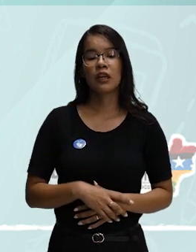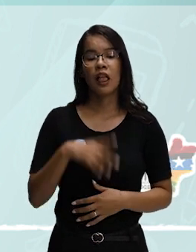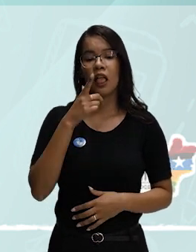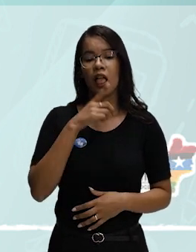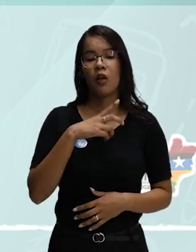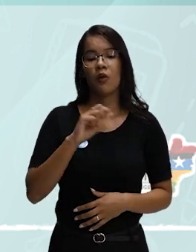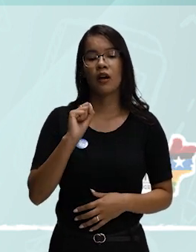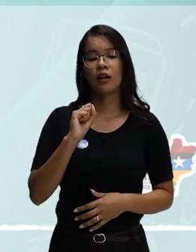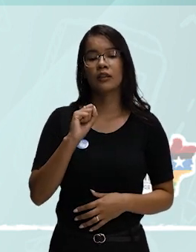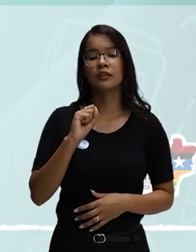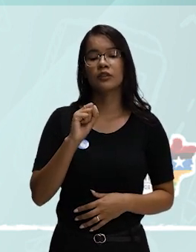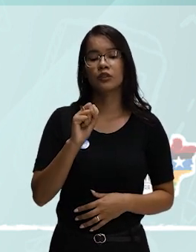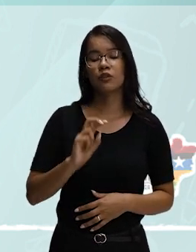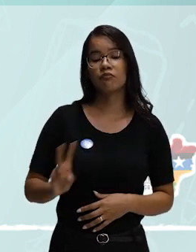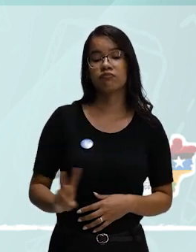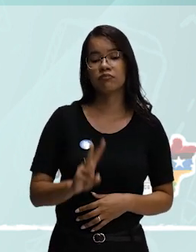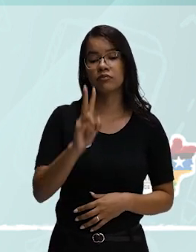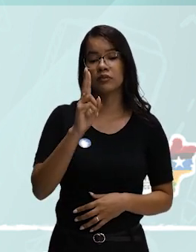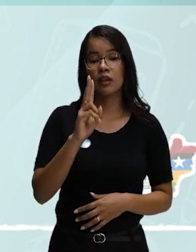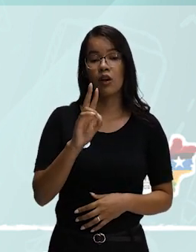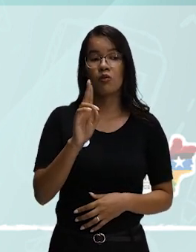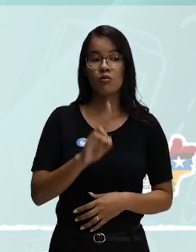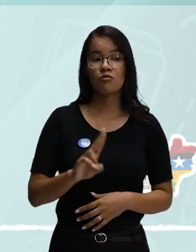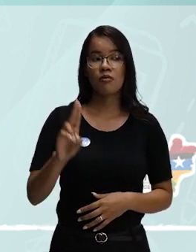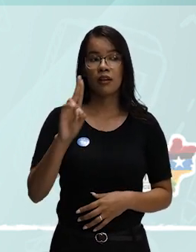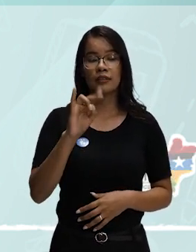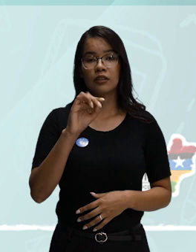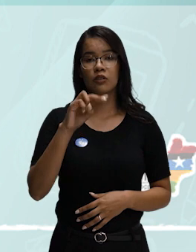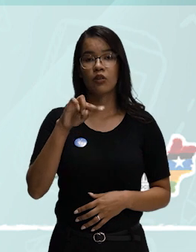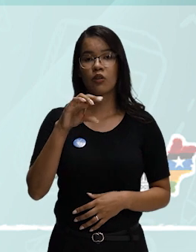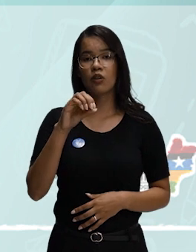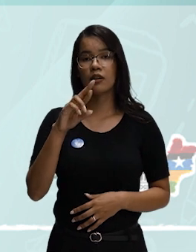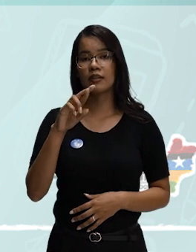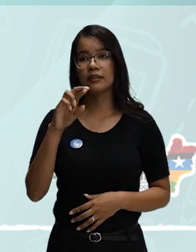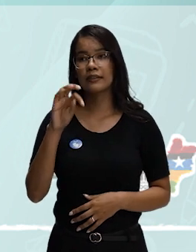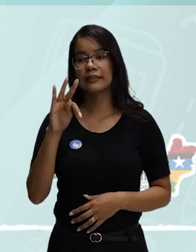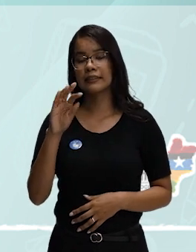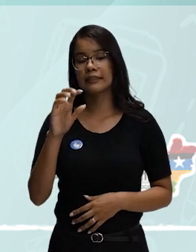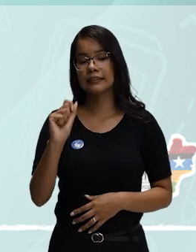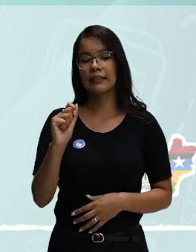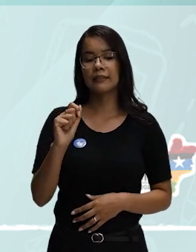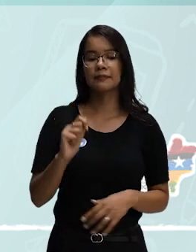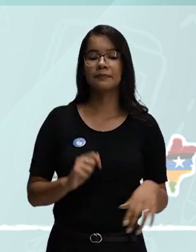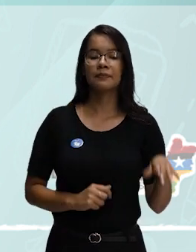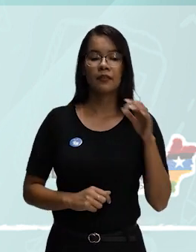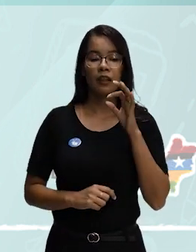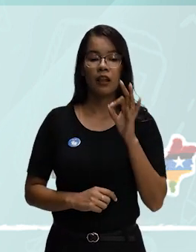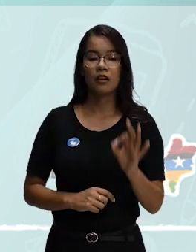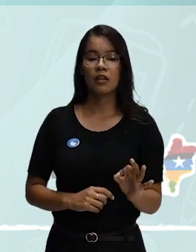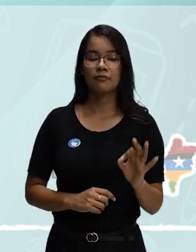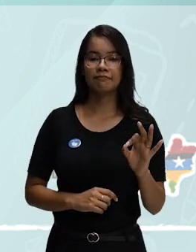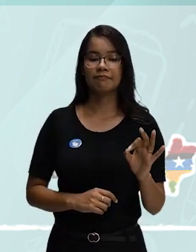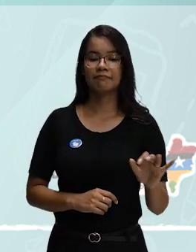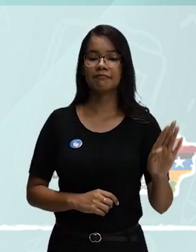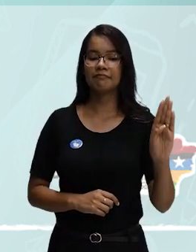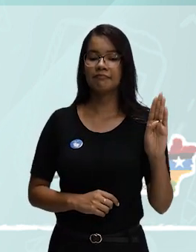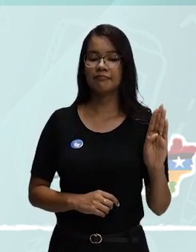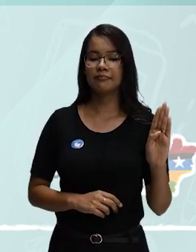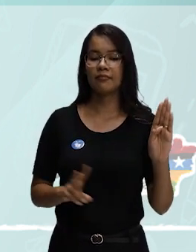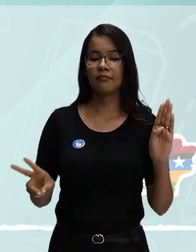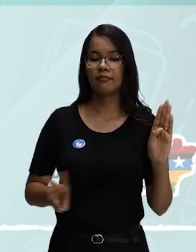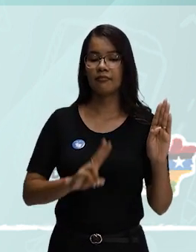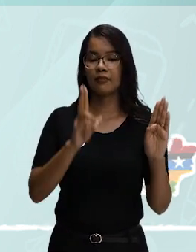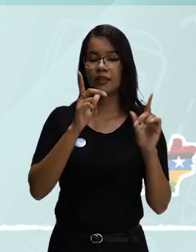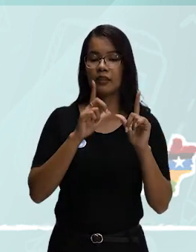maneira incorreta, como propõe o me no início da frase. A alternativa correta é a letra B, valorização da